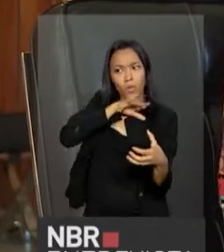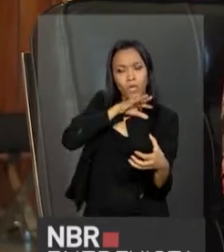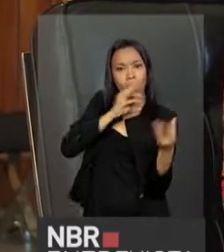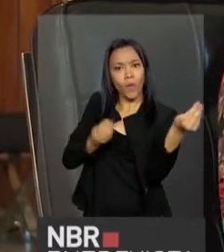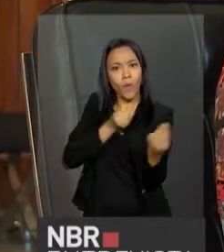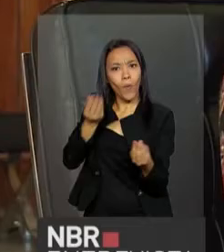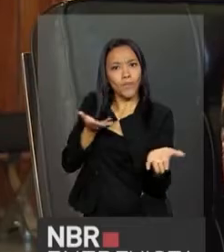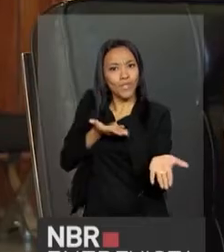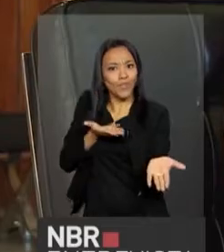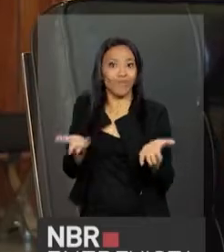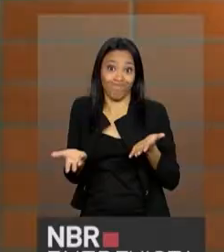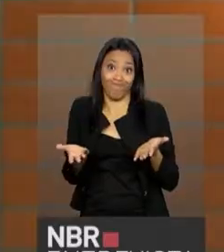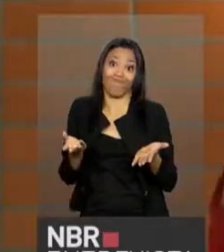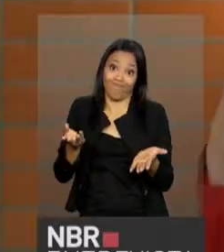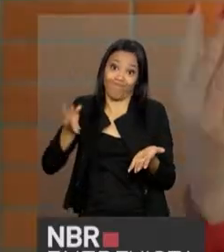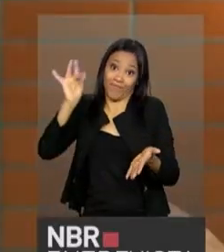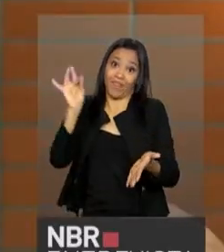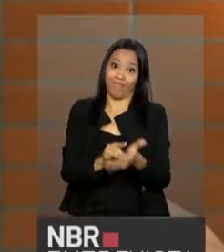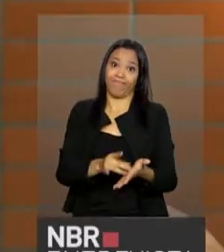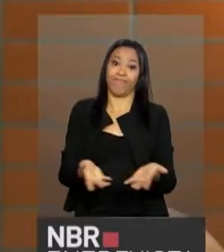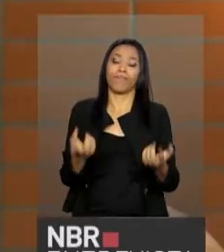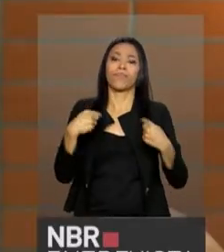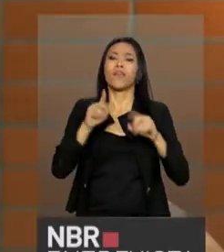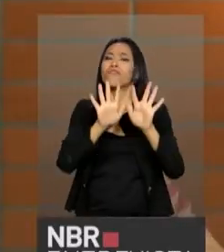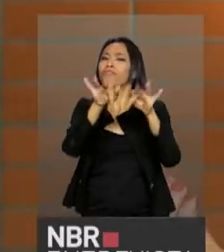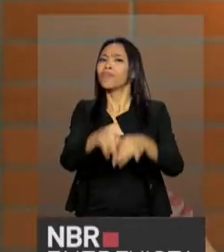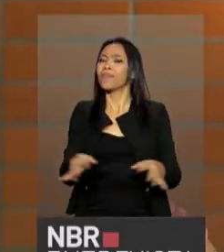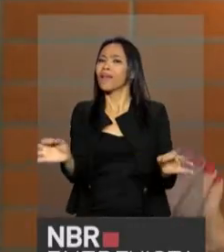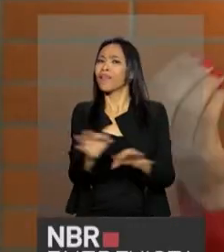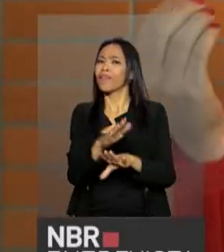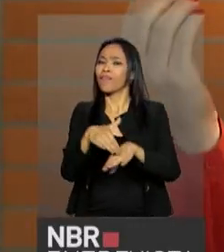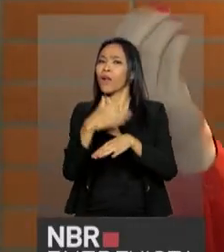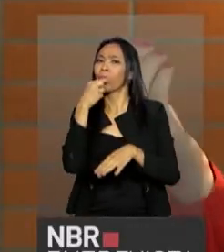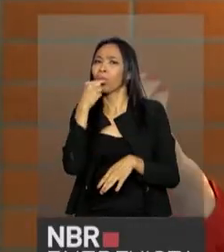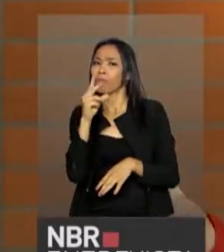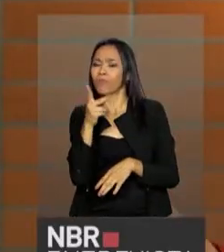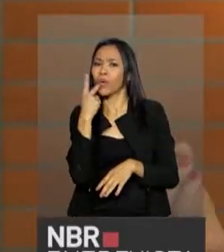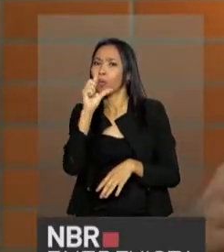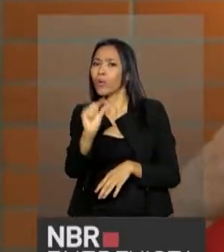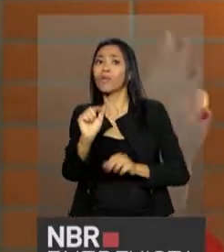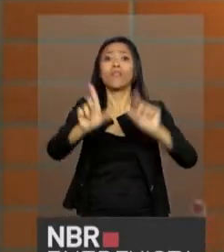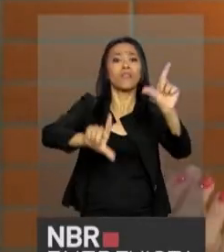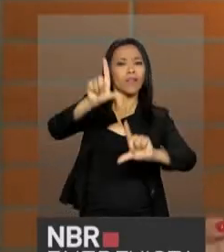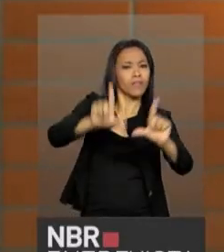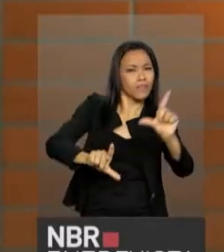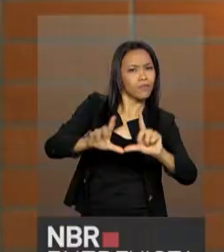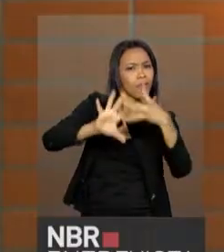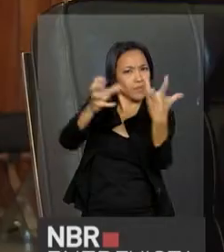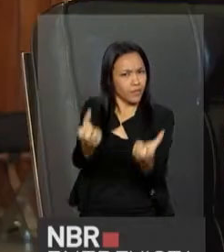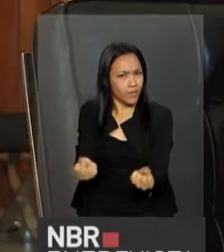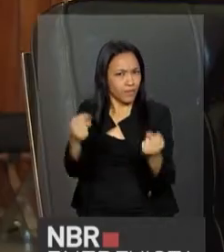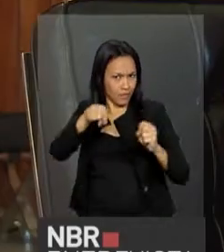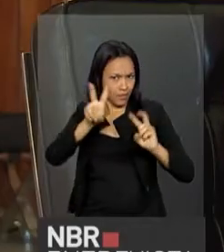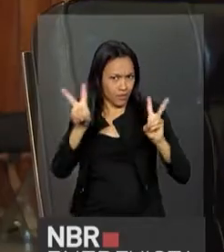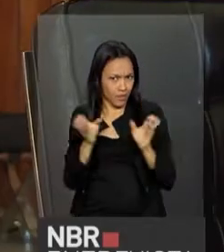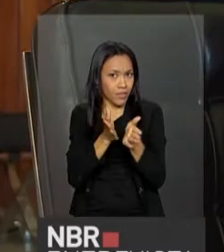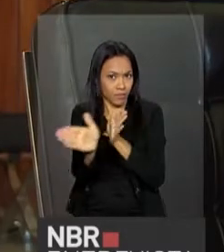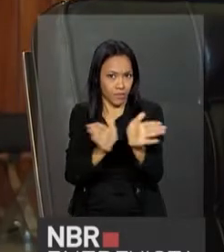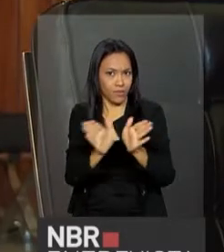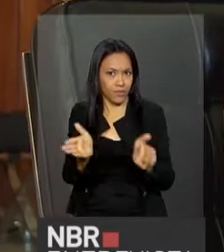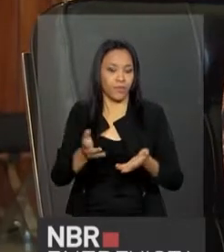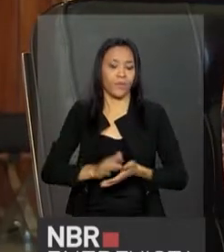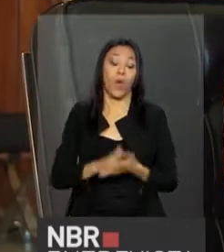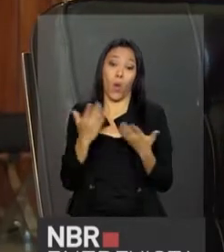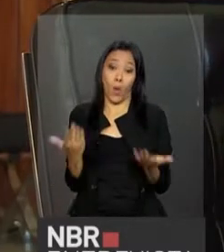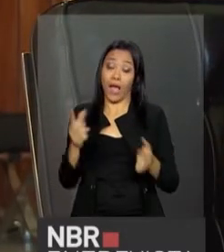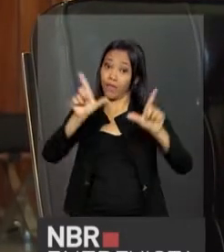dessa efetividade. Bom, para a gente encerrar, queria que a senhora falasse um pouquinho como é que está em relação a TV aberta. Ela está abraçando esse tema? Olha, a